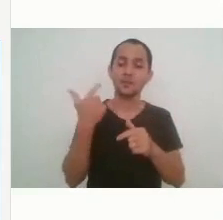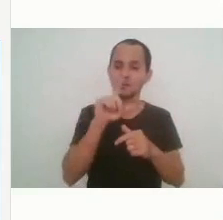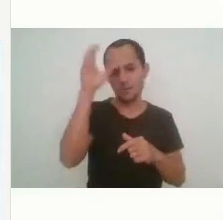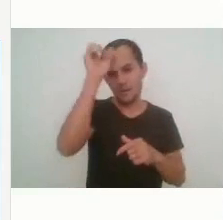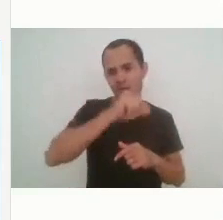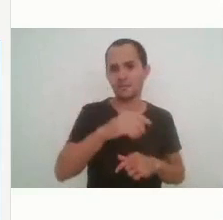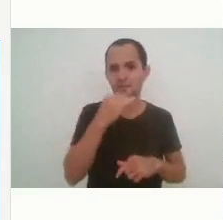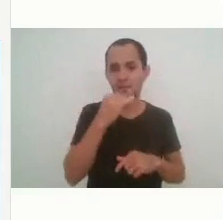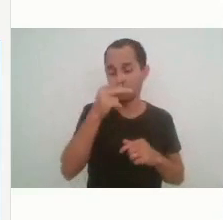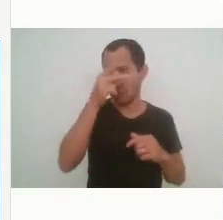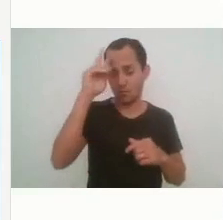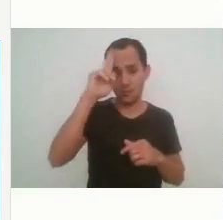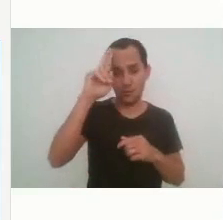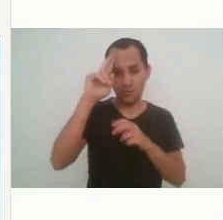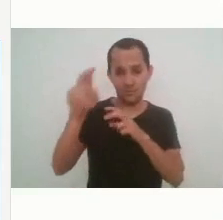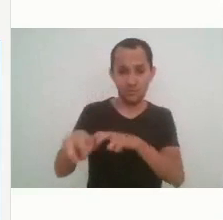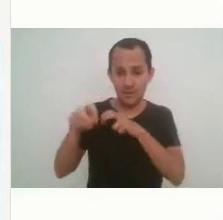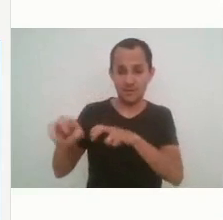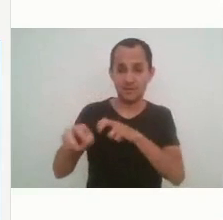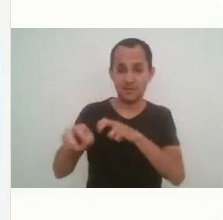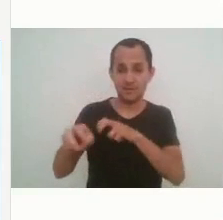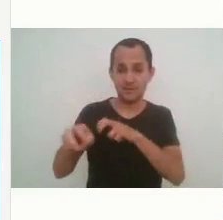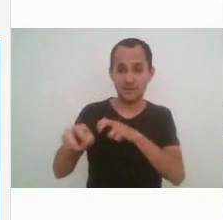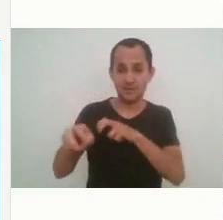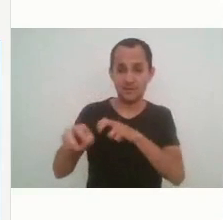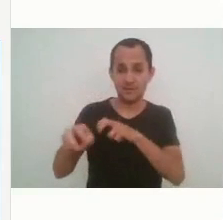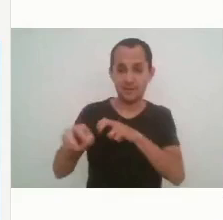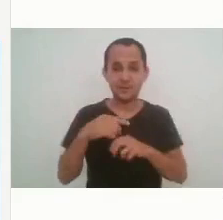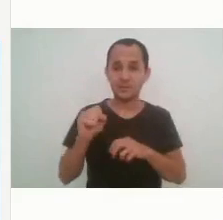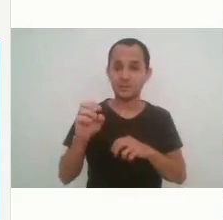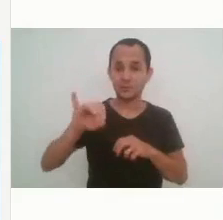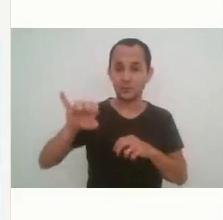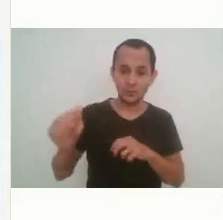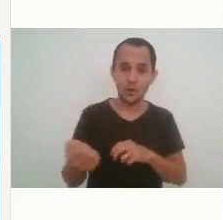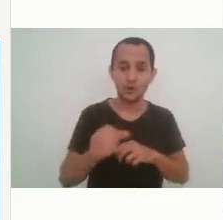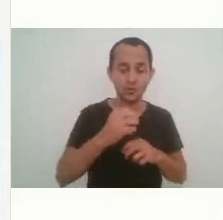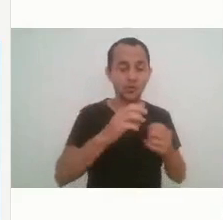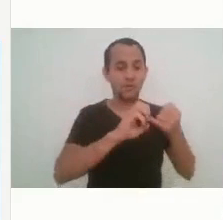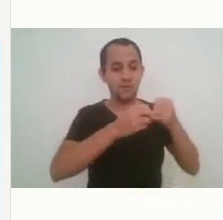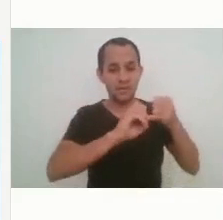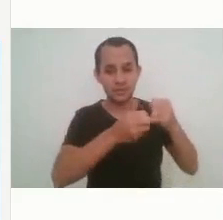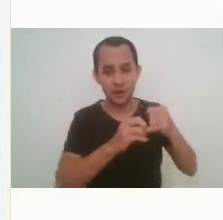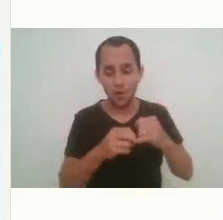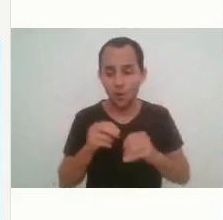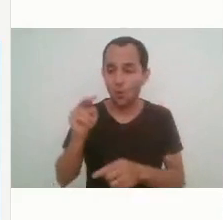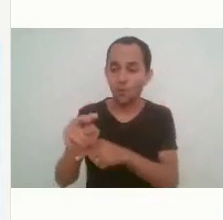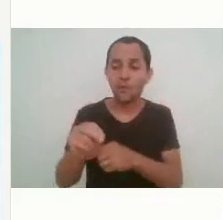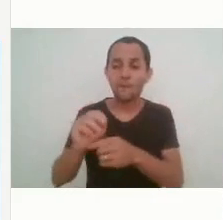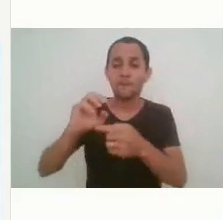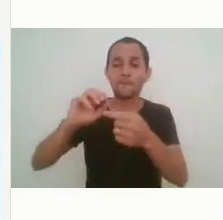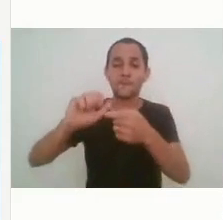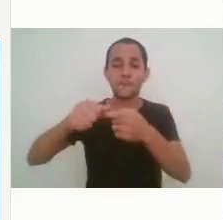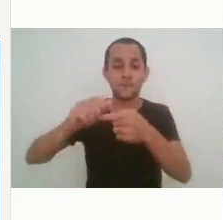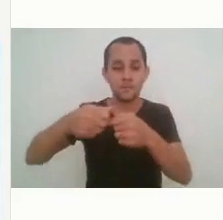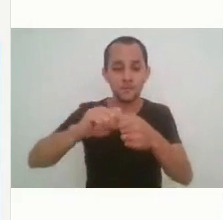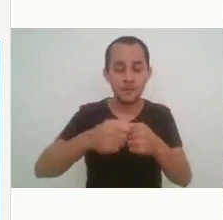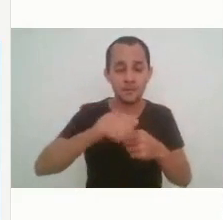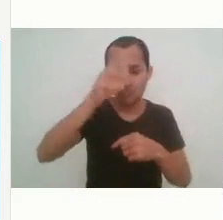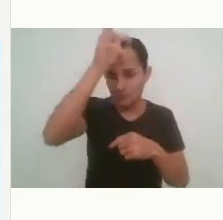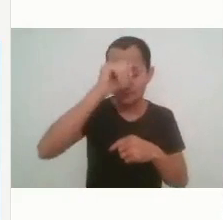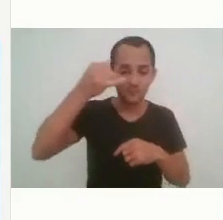ruralistas, eles, um cuida de soja, outro cuida de feijão, outro cuida de milho, boi, frango, porco.